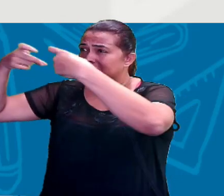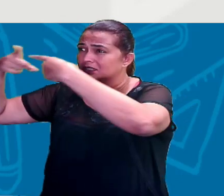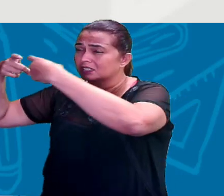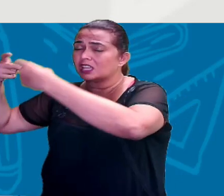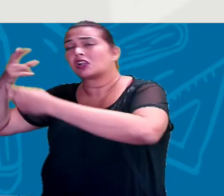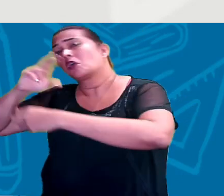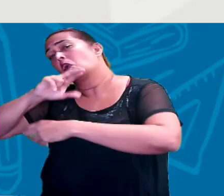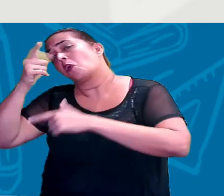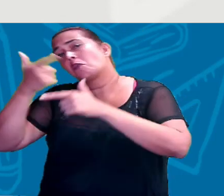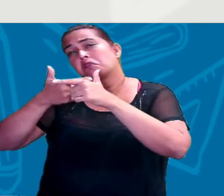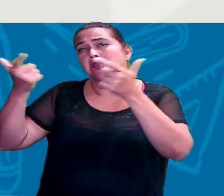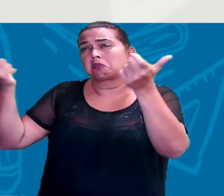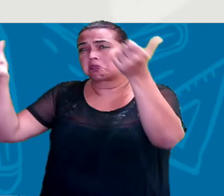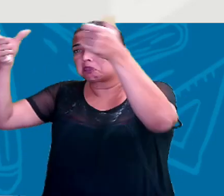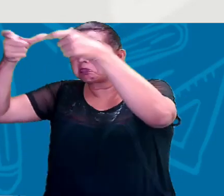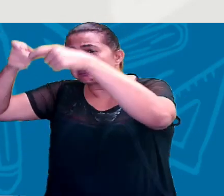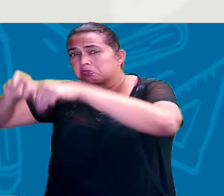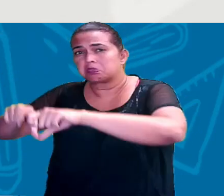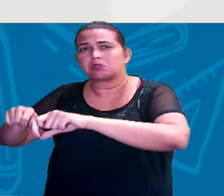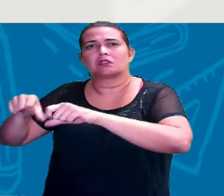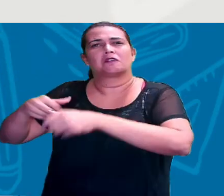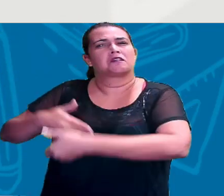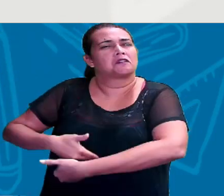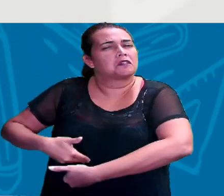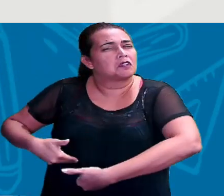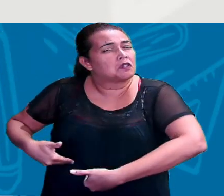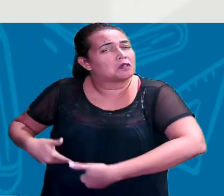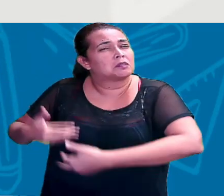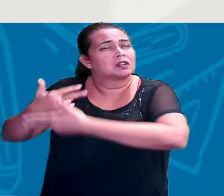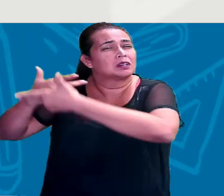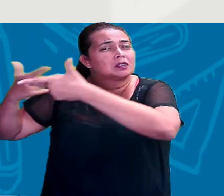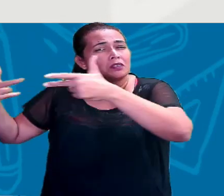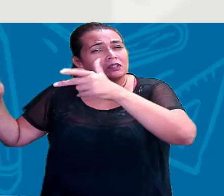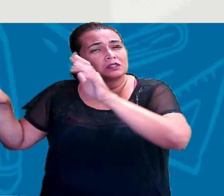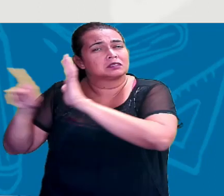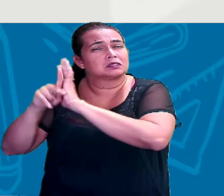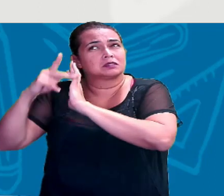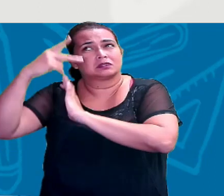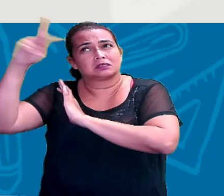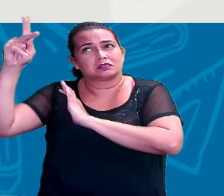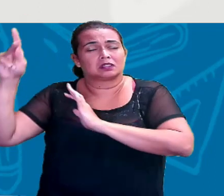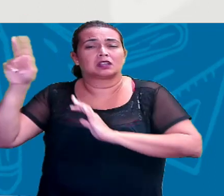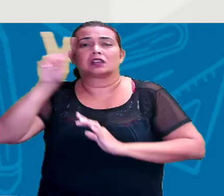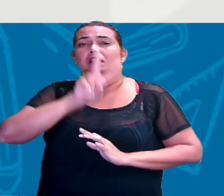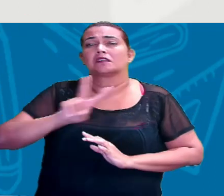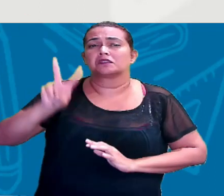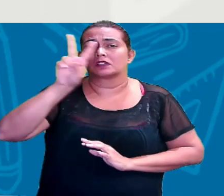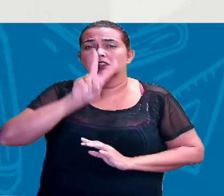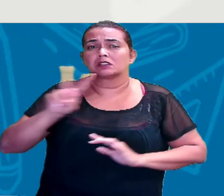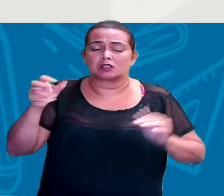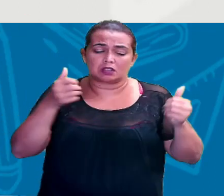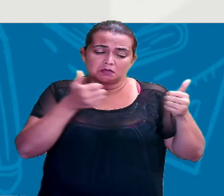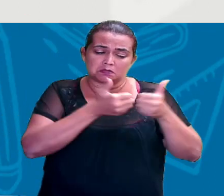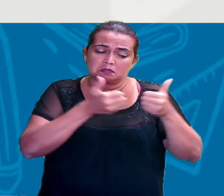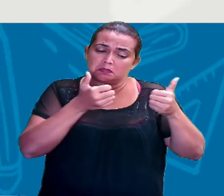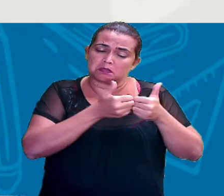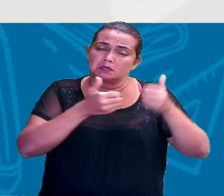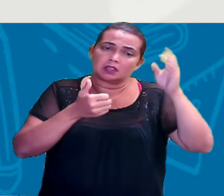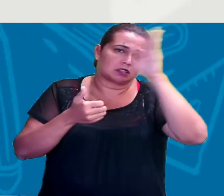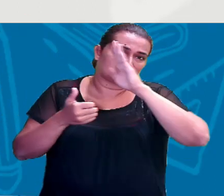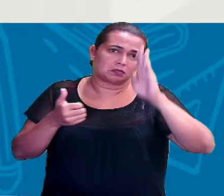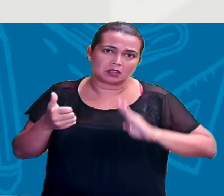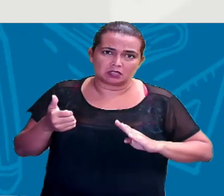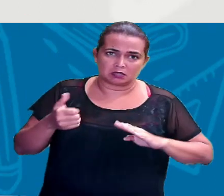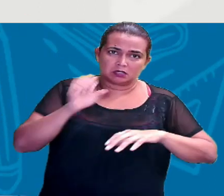crise econômica, passando fome, necessidade, como a Venezuela, e que fica aqui próximo, fronteira com o Brasil, né, no estado de